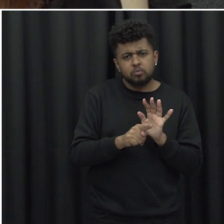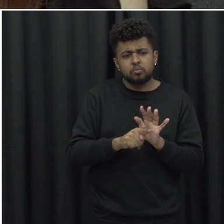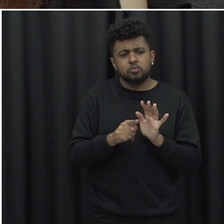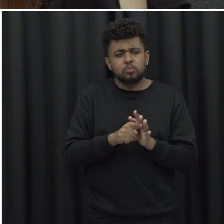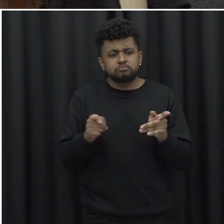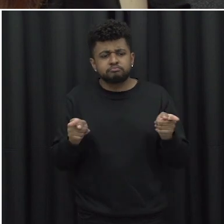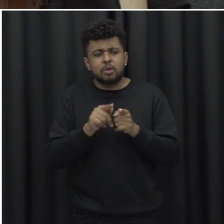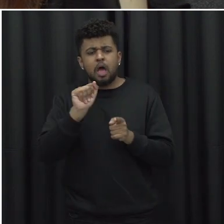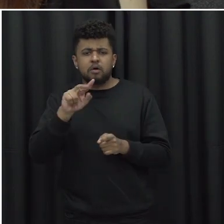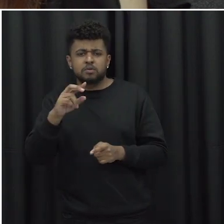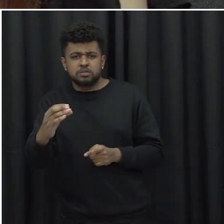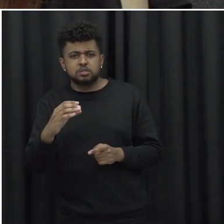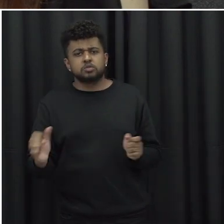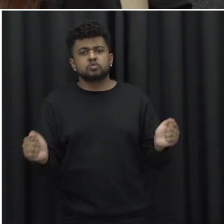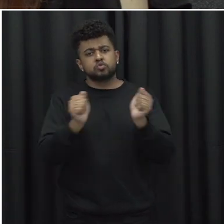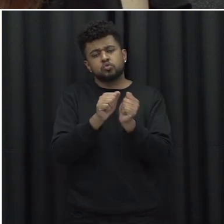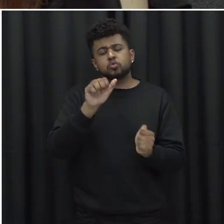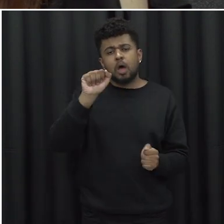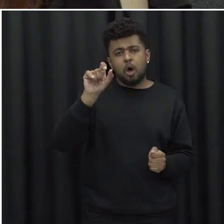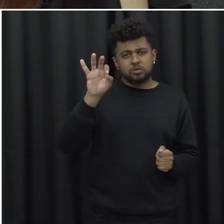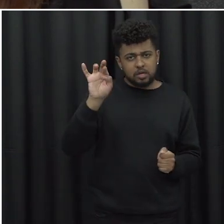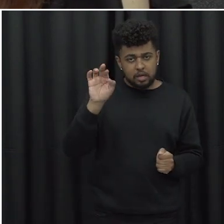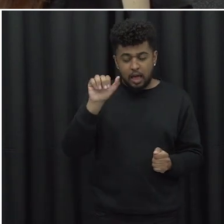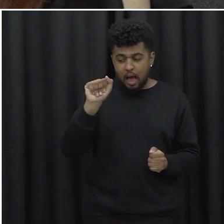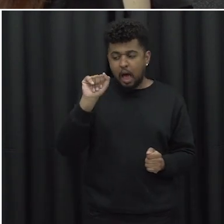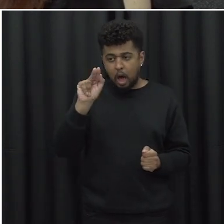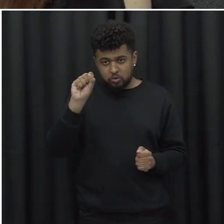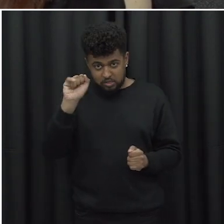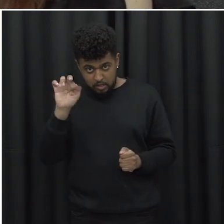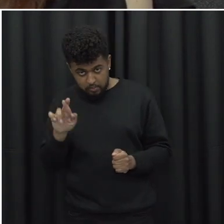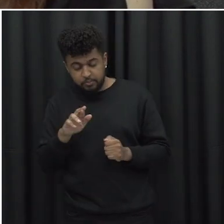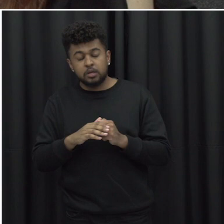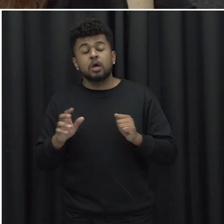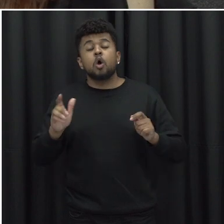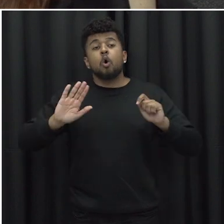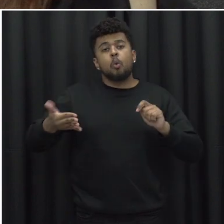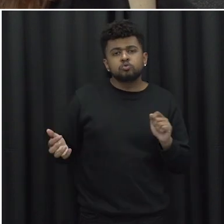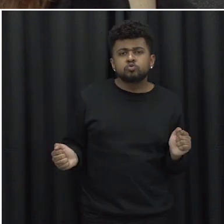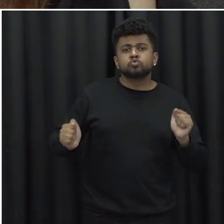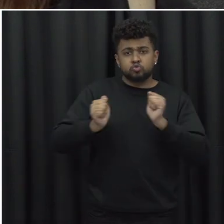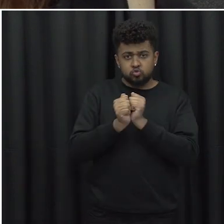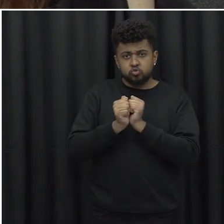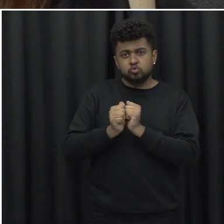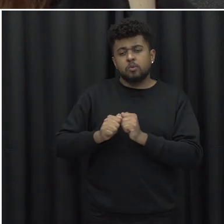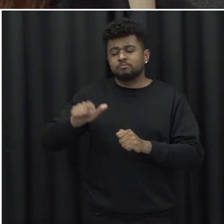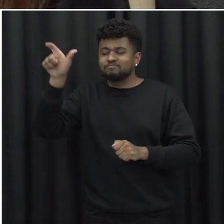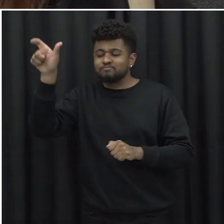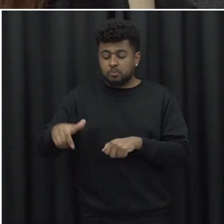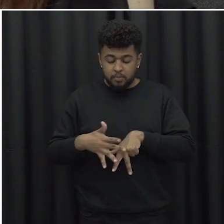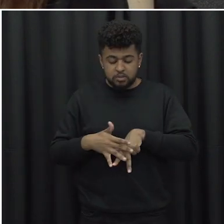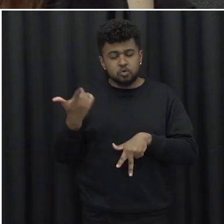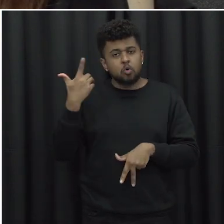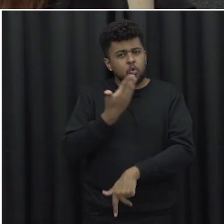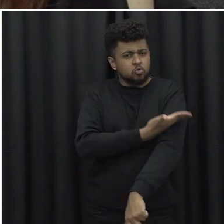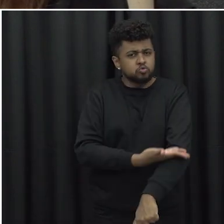de micro AVCs, junto com um quadro de Alzheimer. Quando o Alzheimer está junto com a demência vascular, o paciente